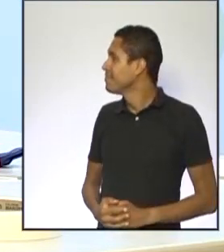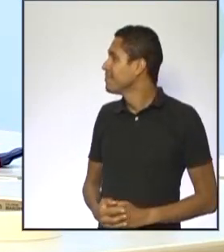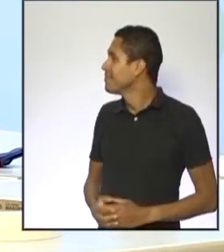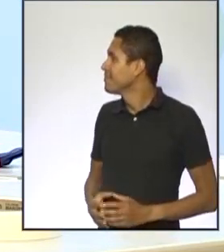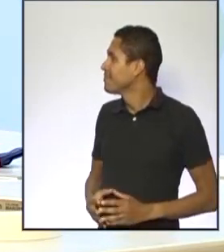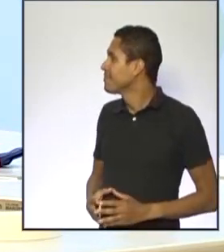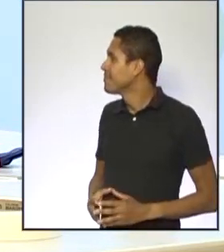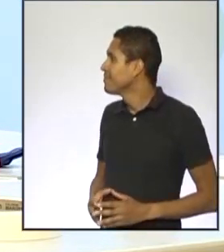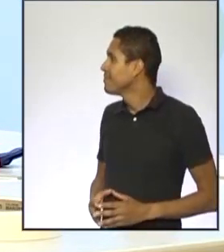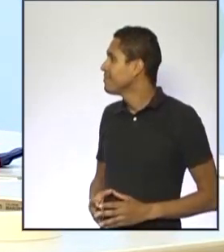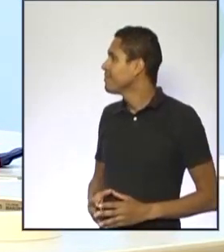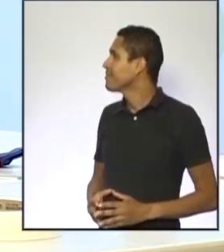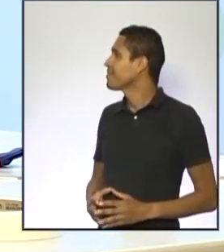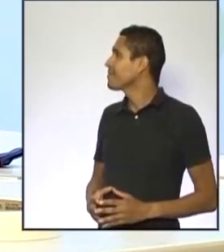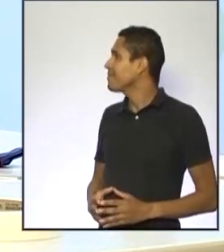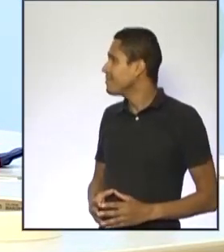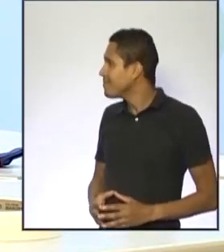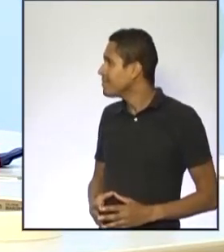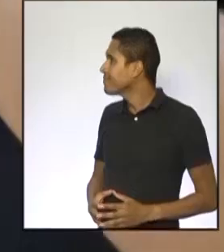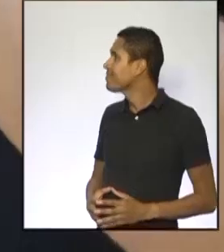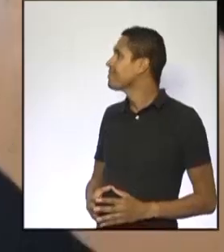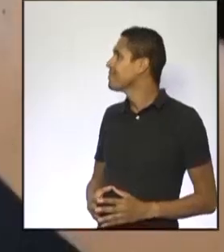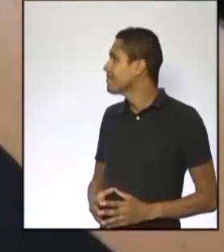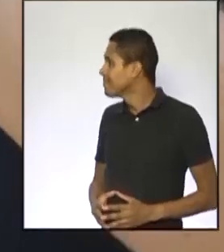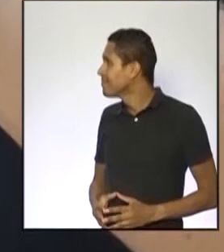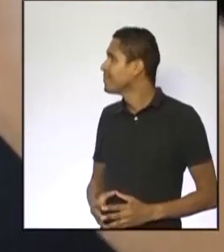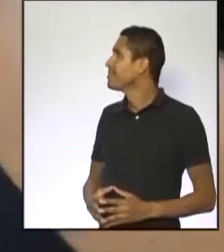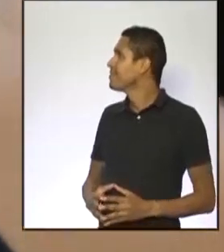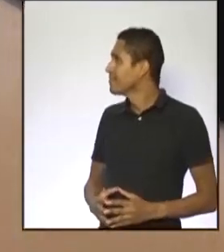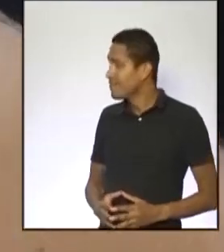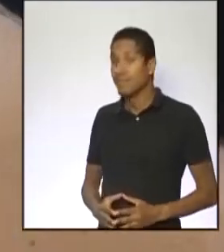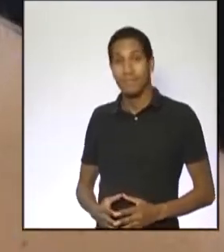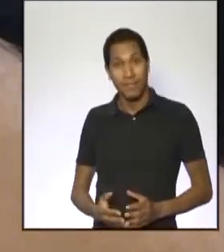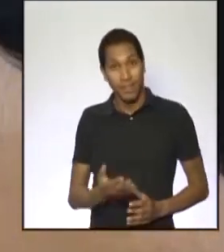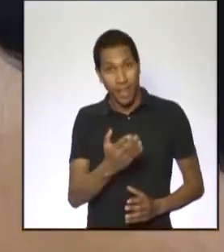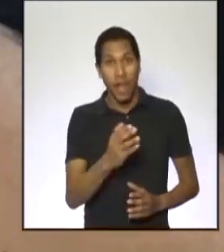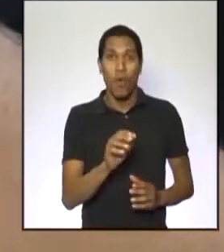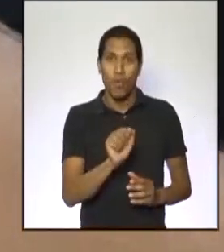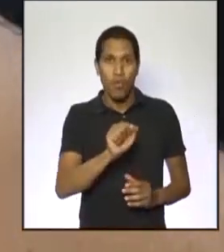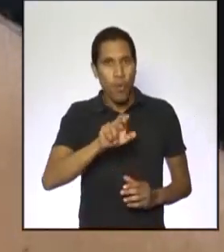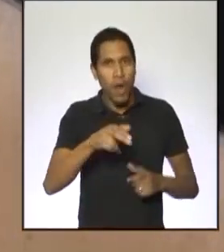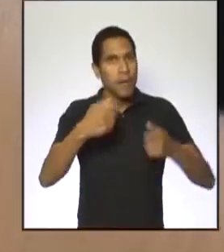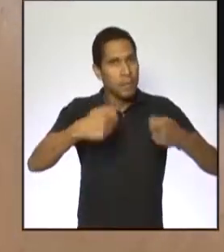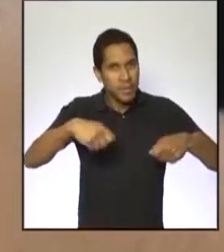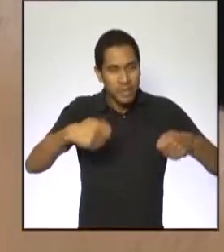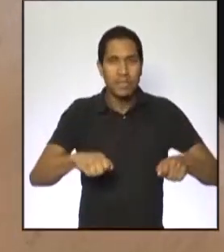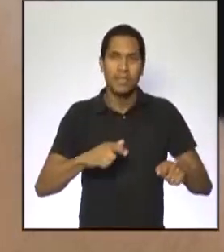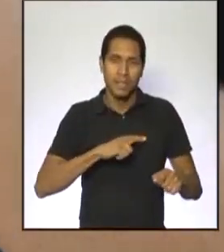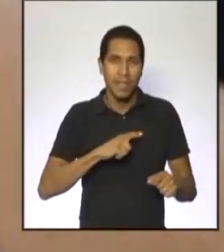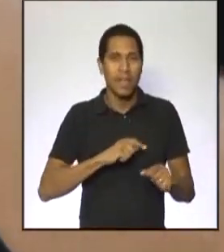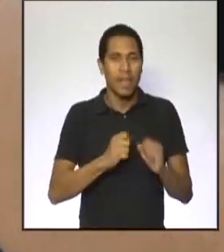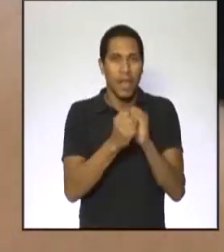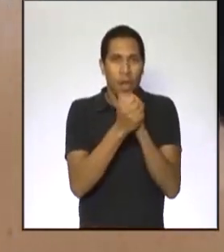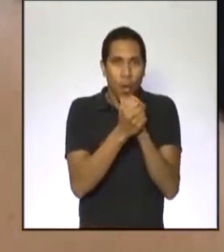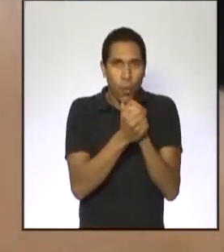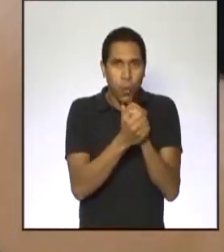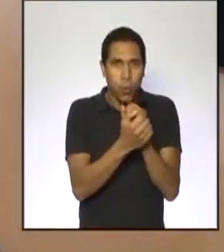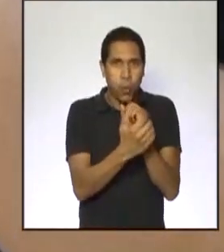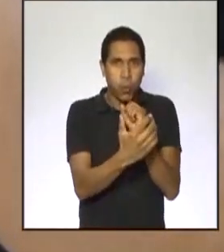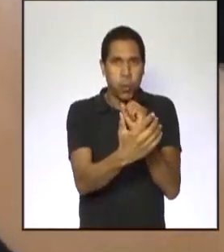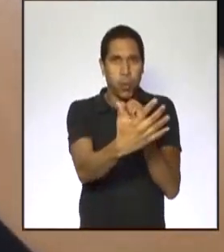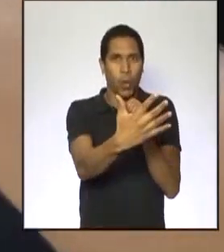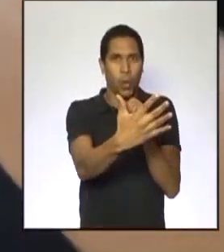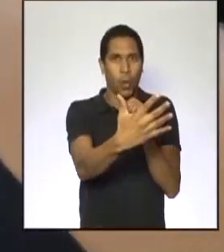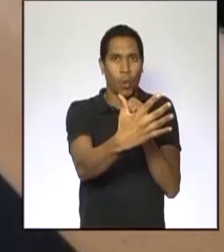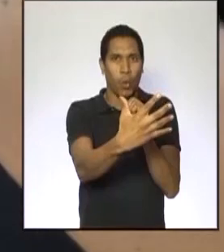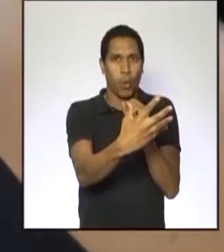Para que a gente consiga realmente fazer com que o ar ele circule, né? Que a gente consiga reproduzir a terceira